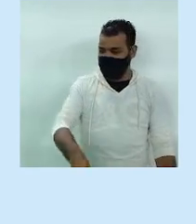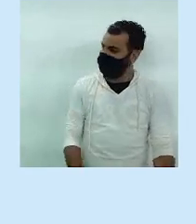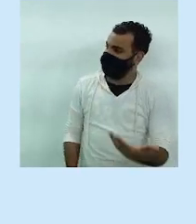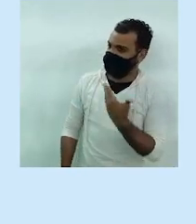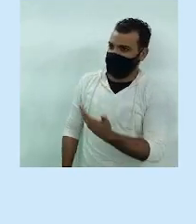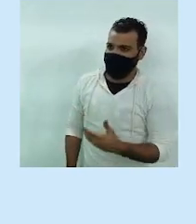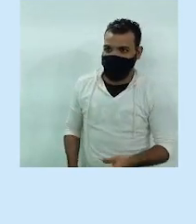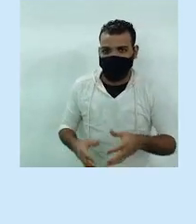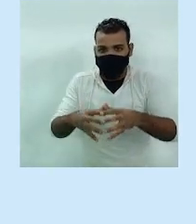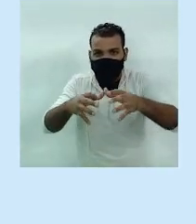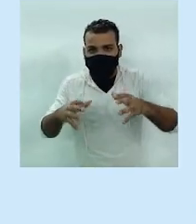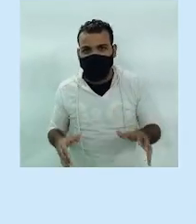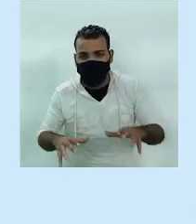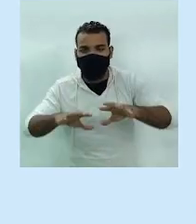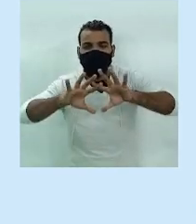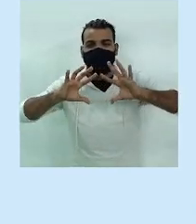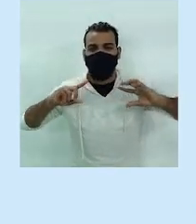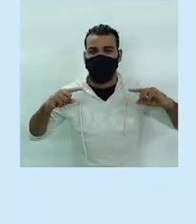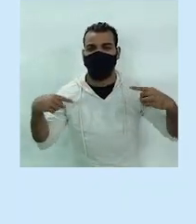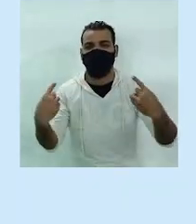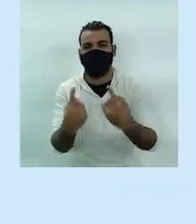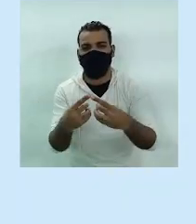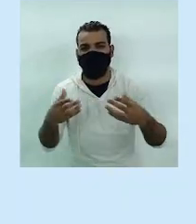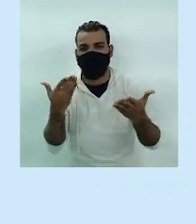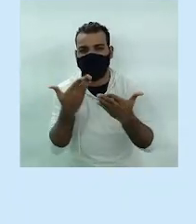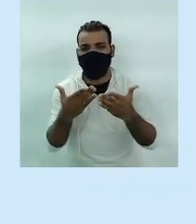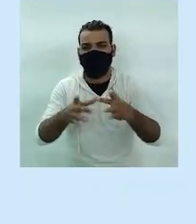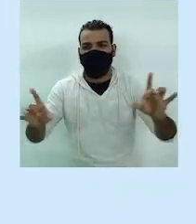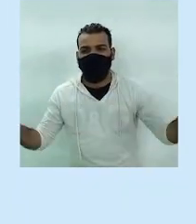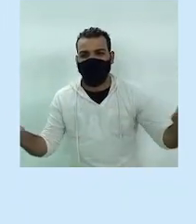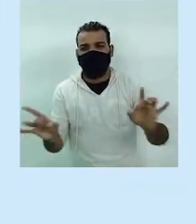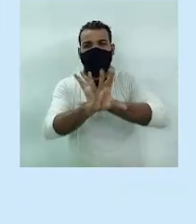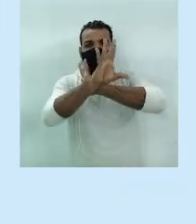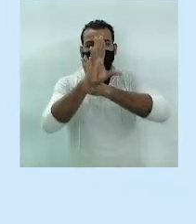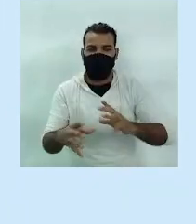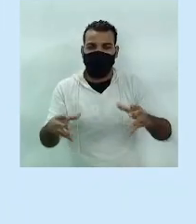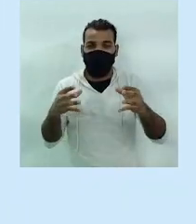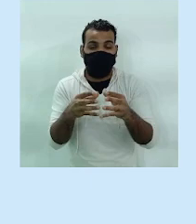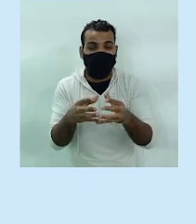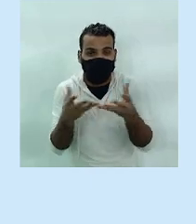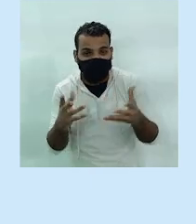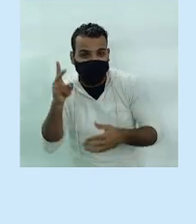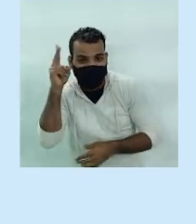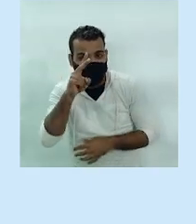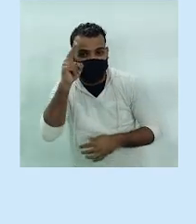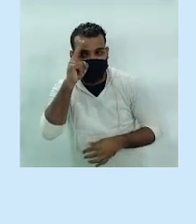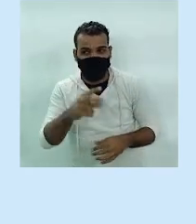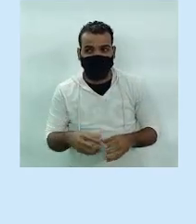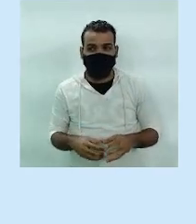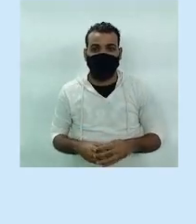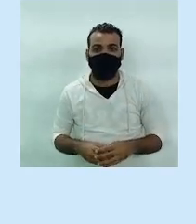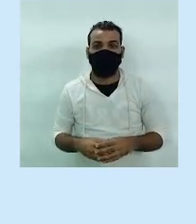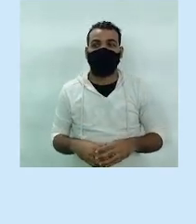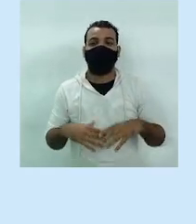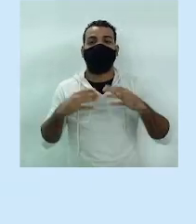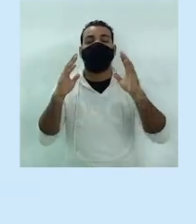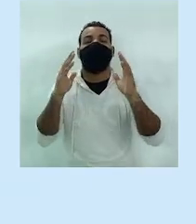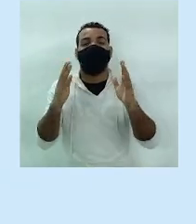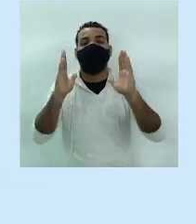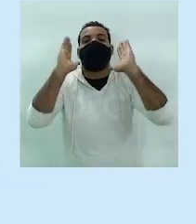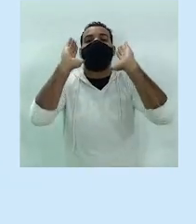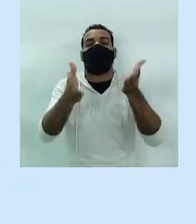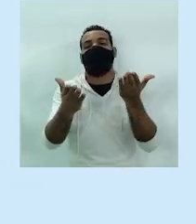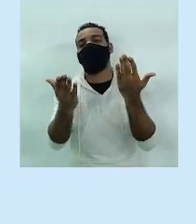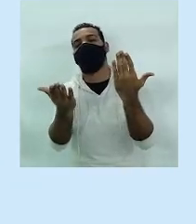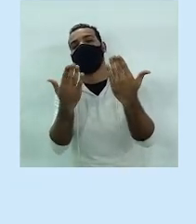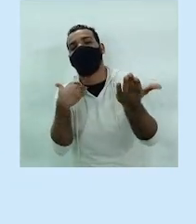isso? Então, nós terminamos essa aula brilhante de história, onde nós